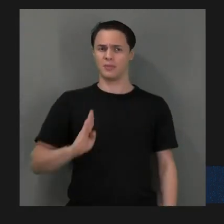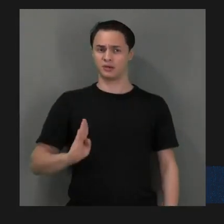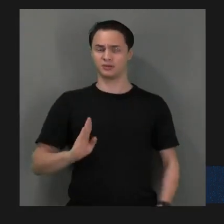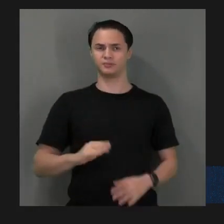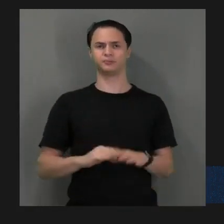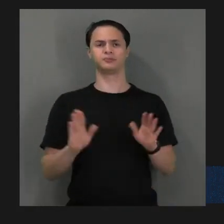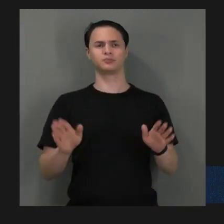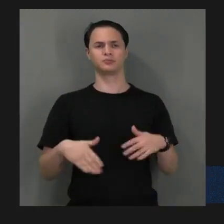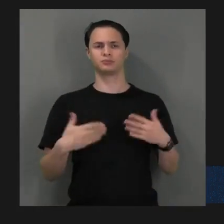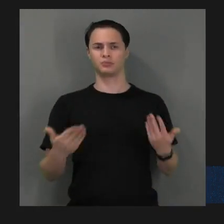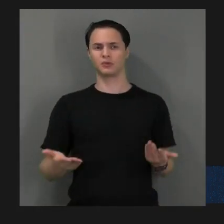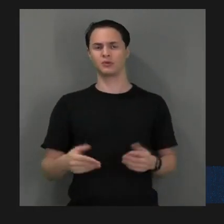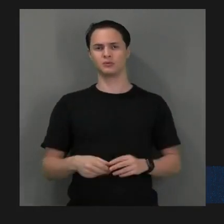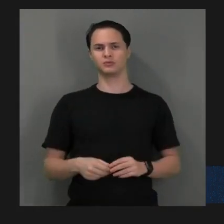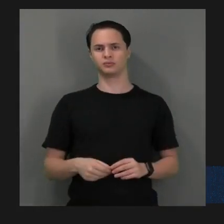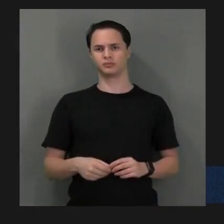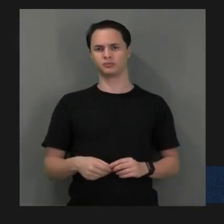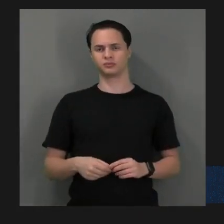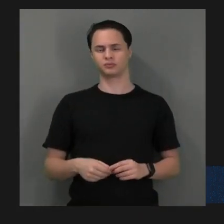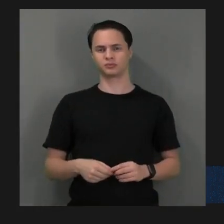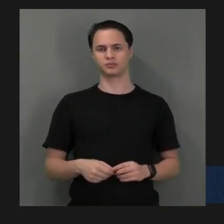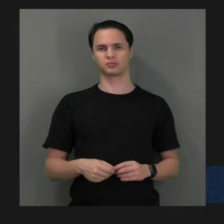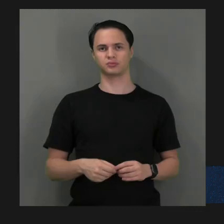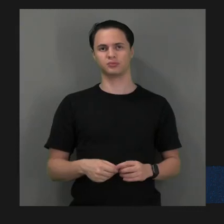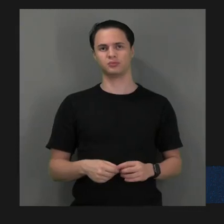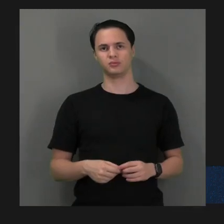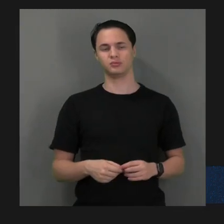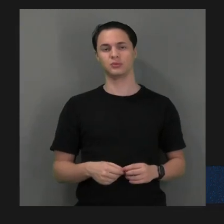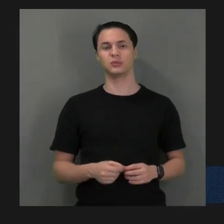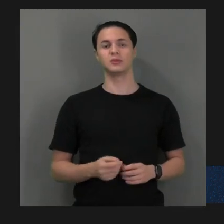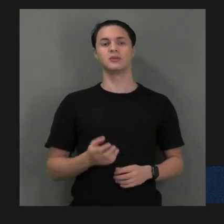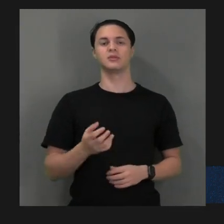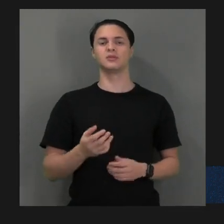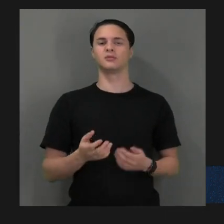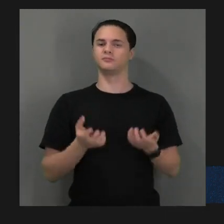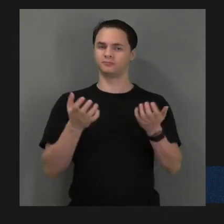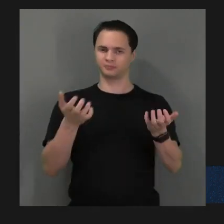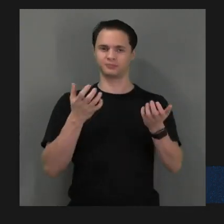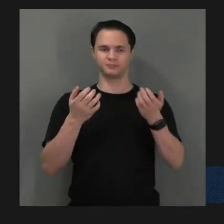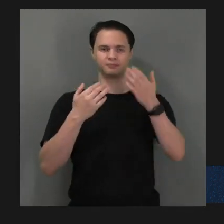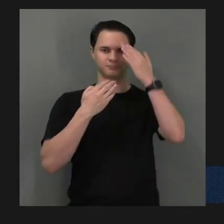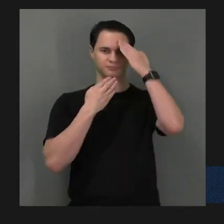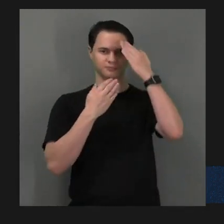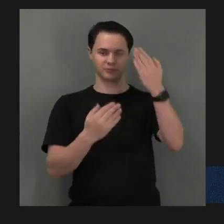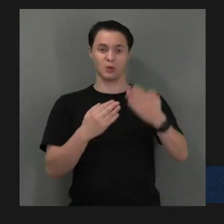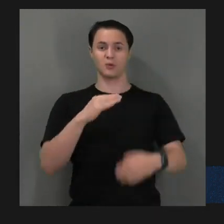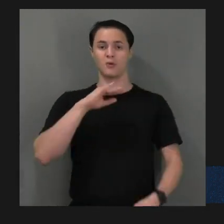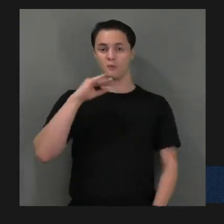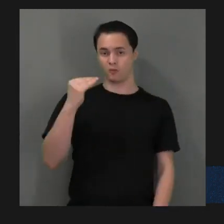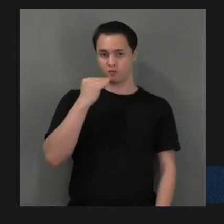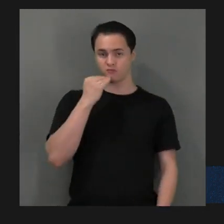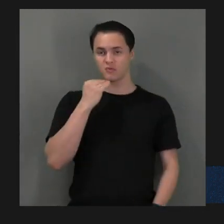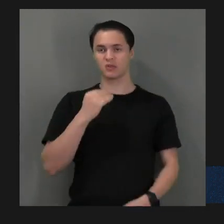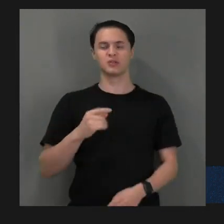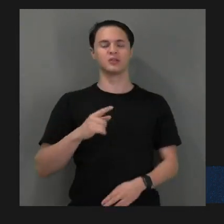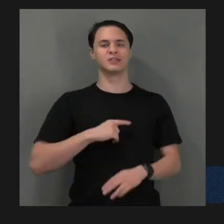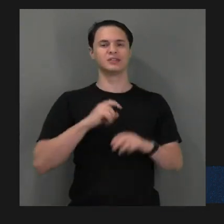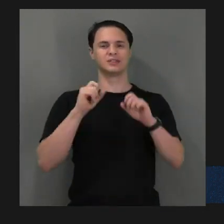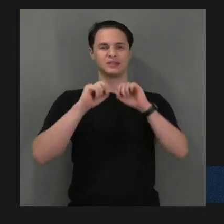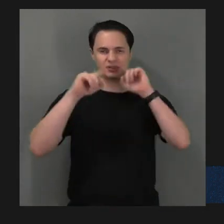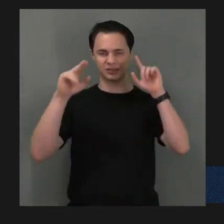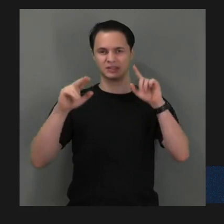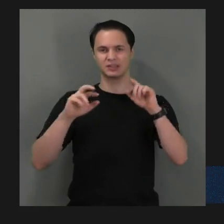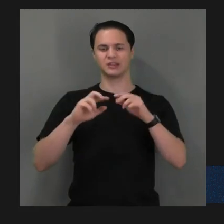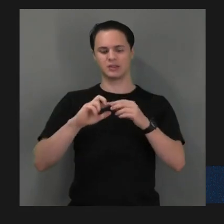presidente. Então, eu quero agradecer, né, a oportunidade, ratificar que